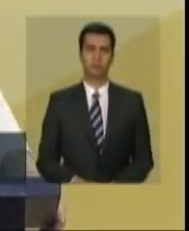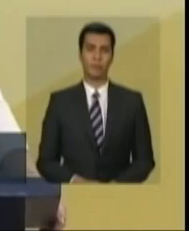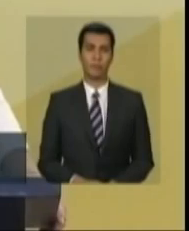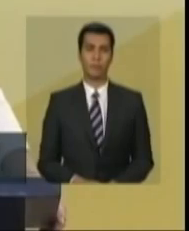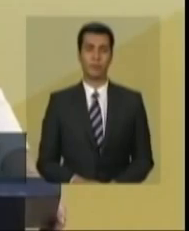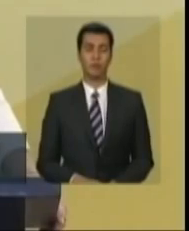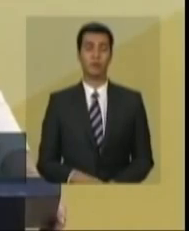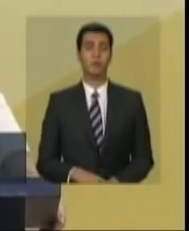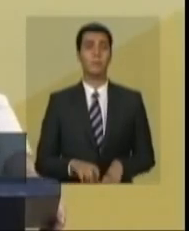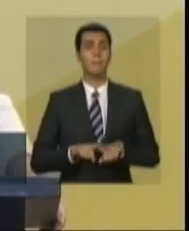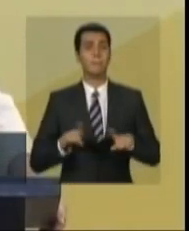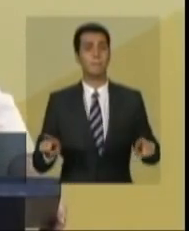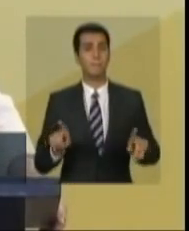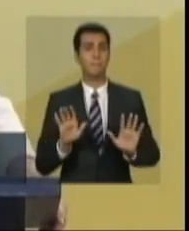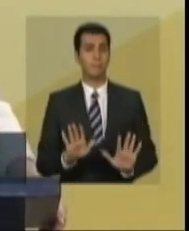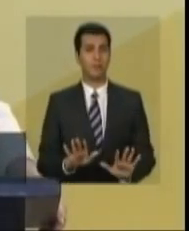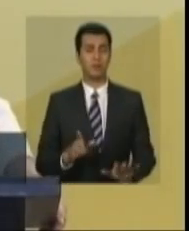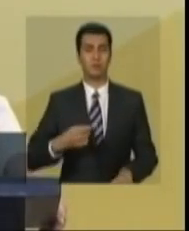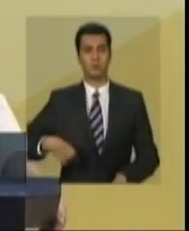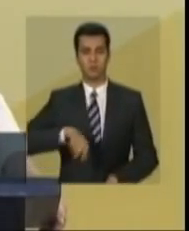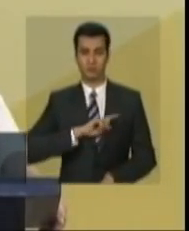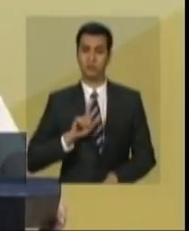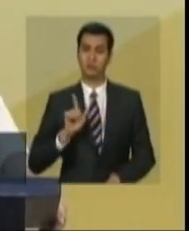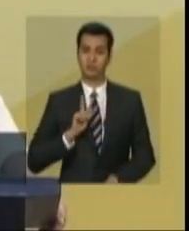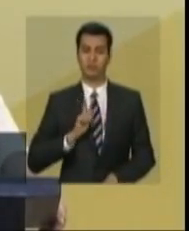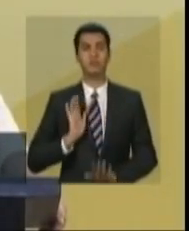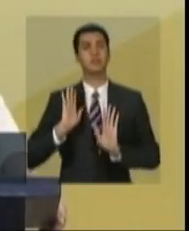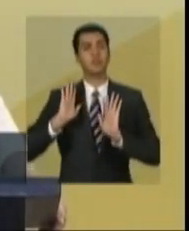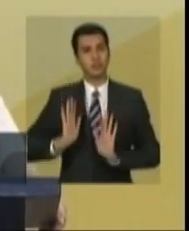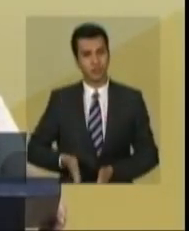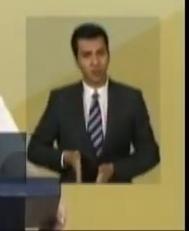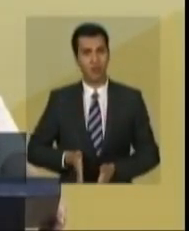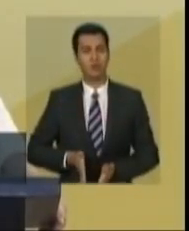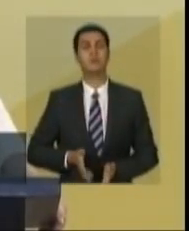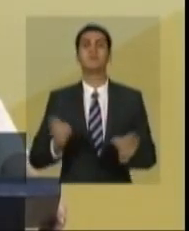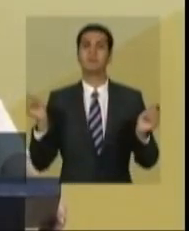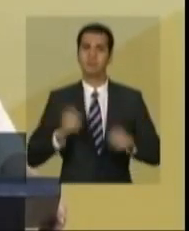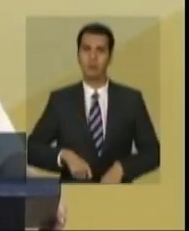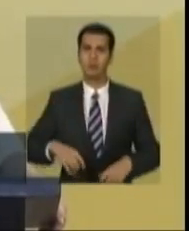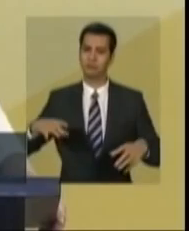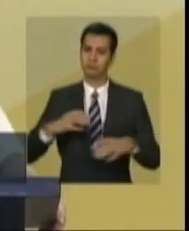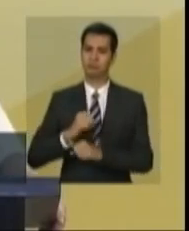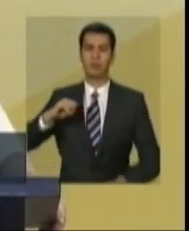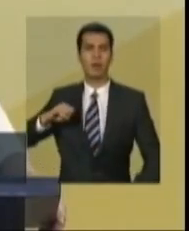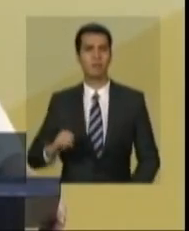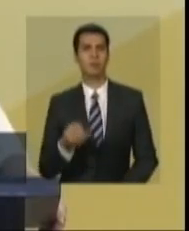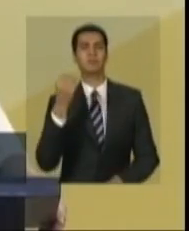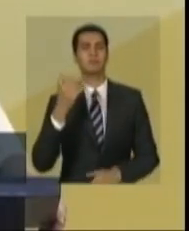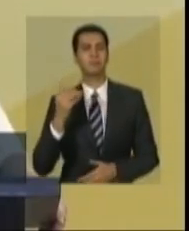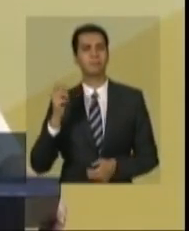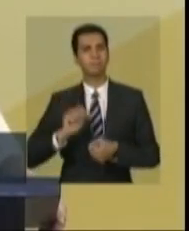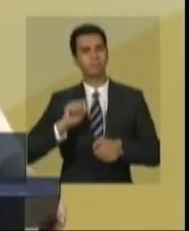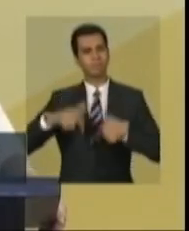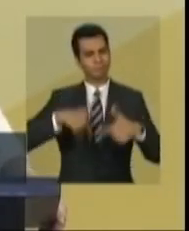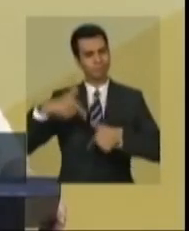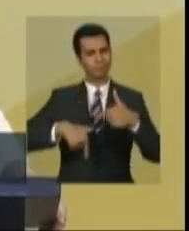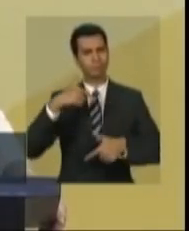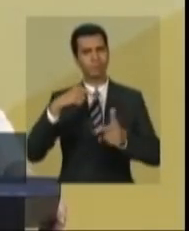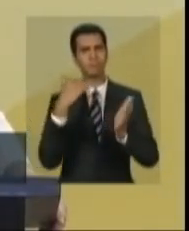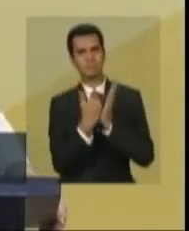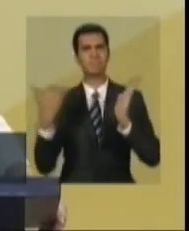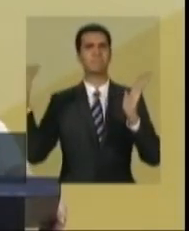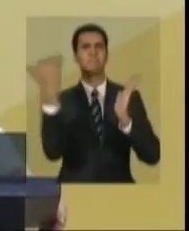já temos, nós podemos fazer mais. E isso depende fortemente de nós.